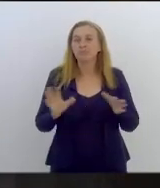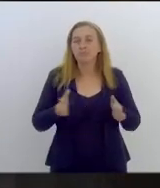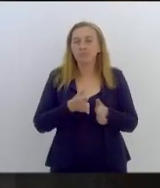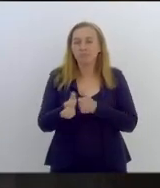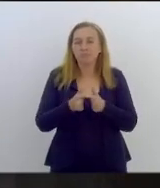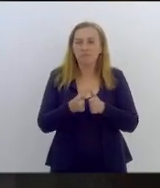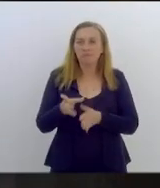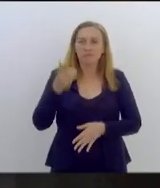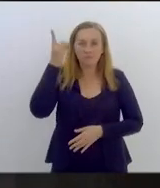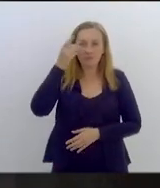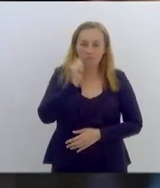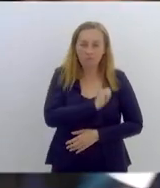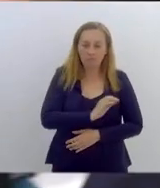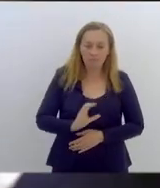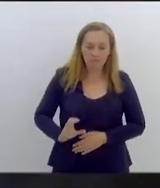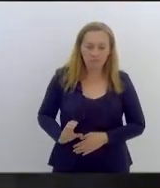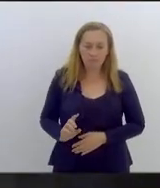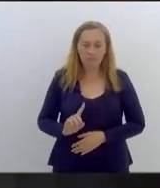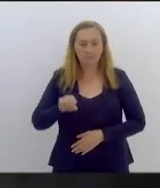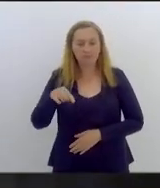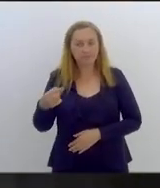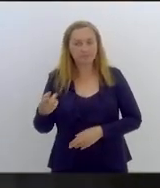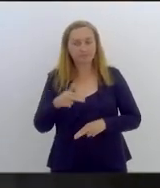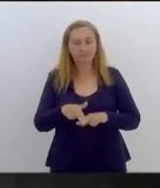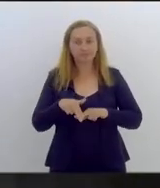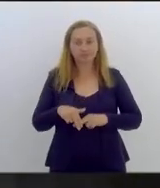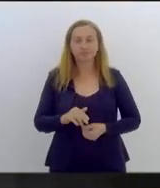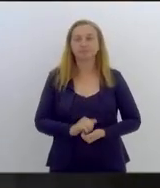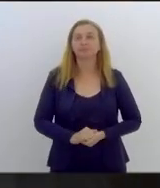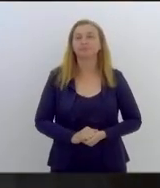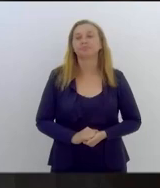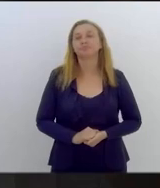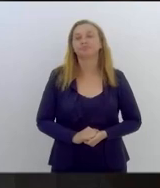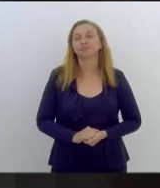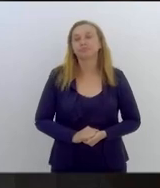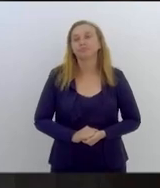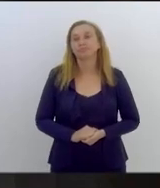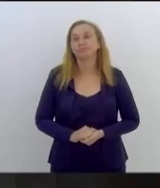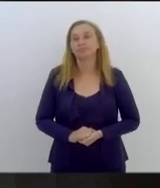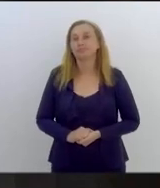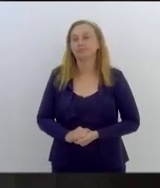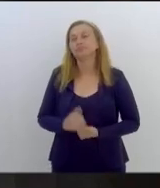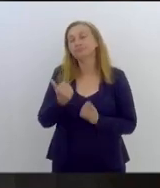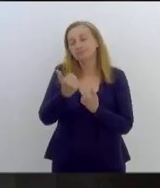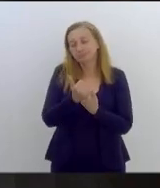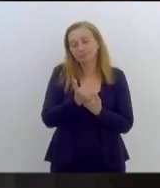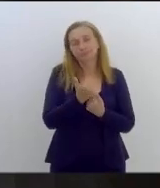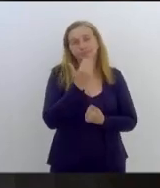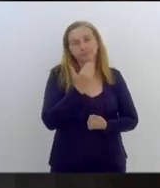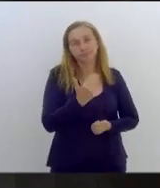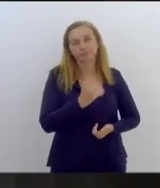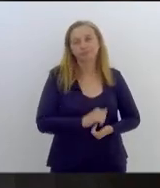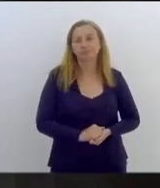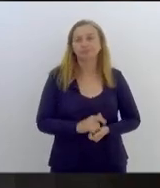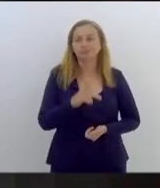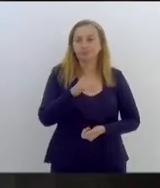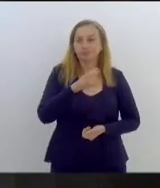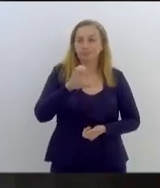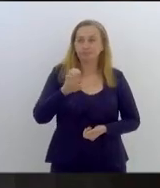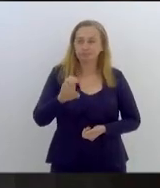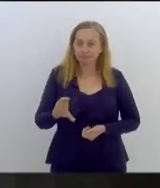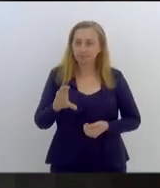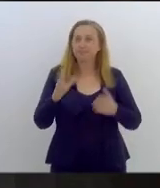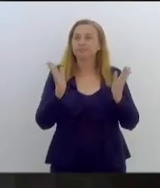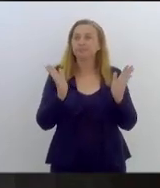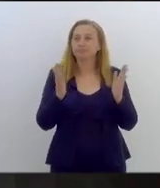deputado André Siciliano, por essa razão, eu peço o apoio a essa PEC e